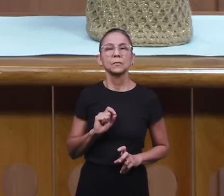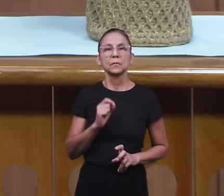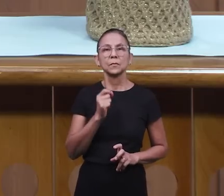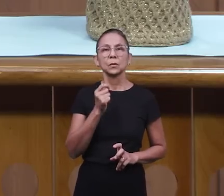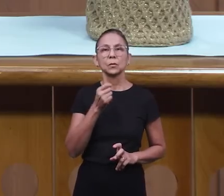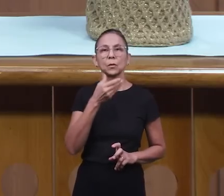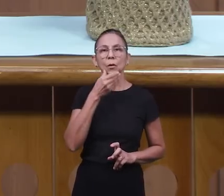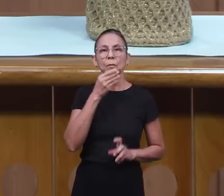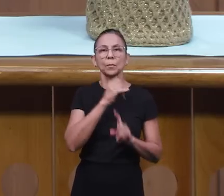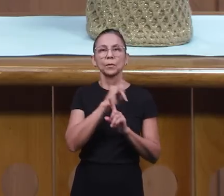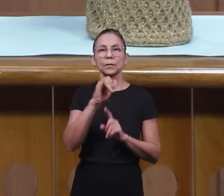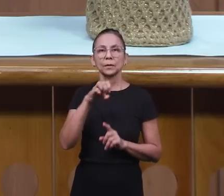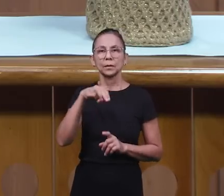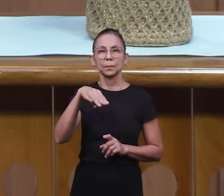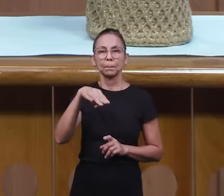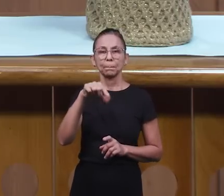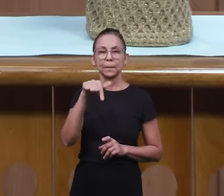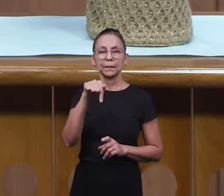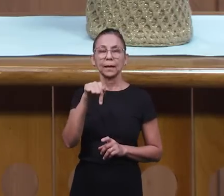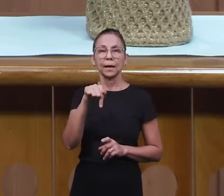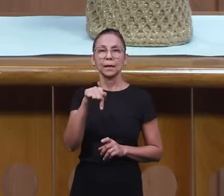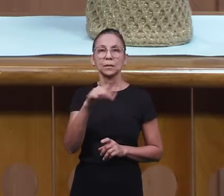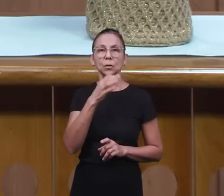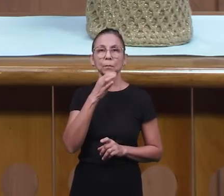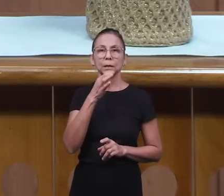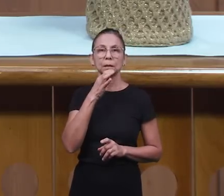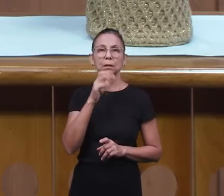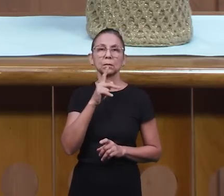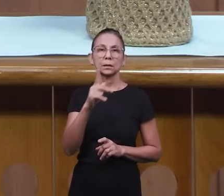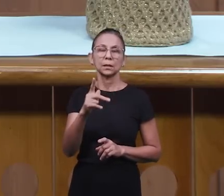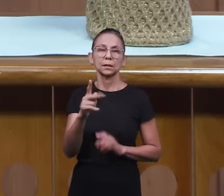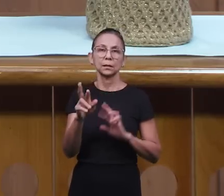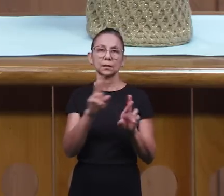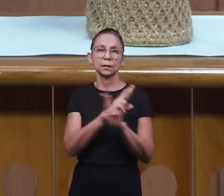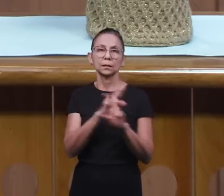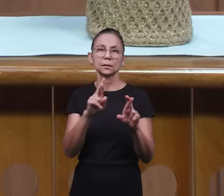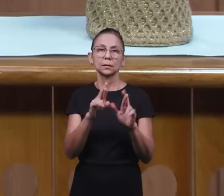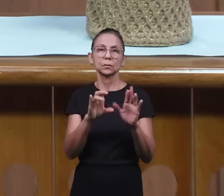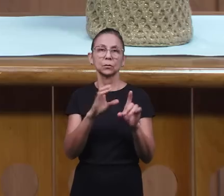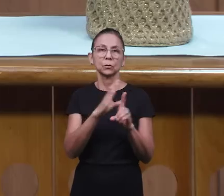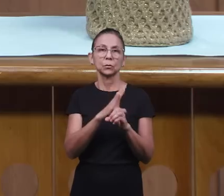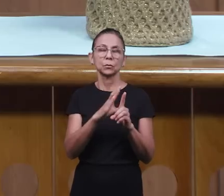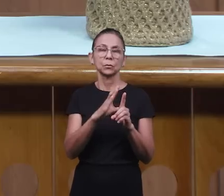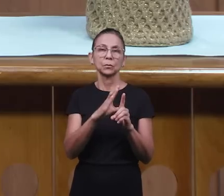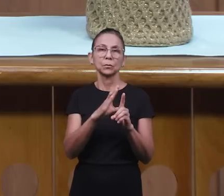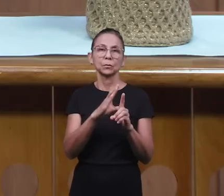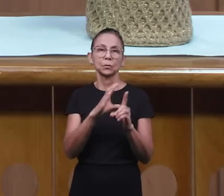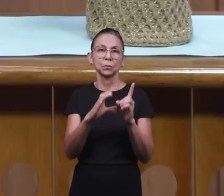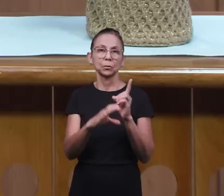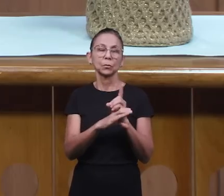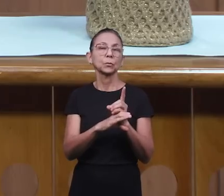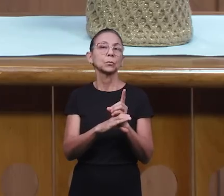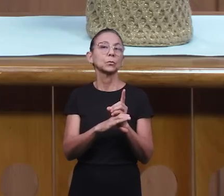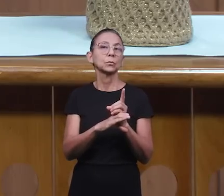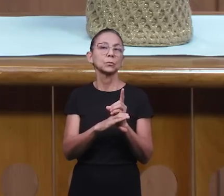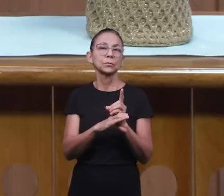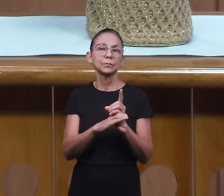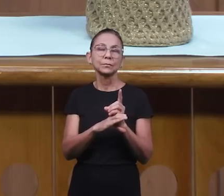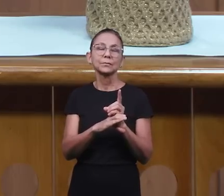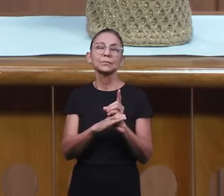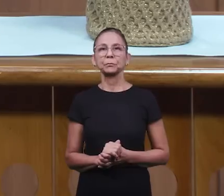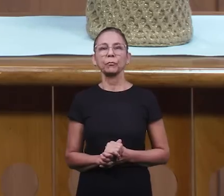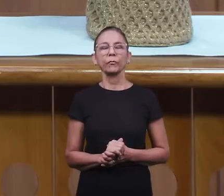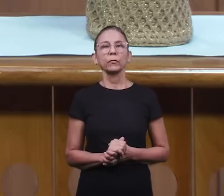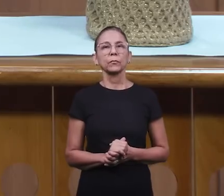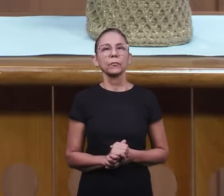profeta Miqueias tem a falar a respeito desse culto. E aí nós vamos ver aqui o culto